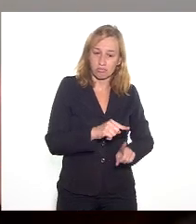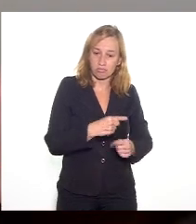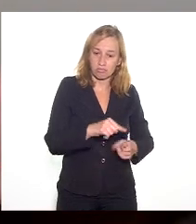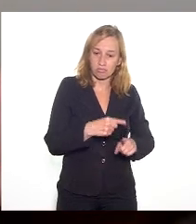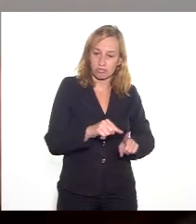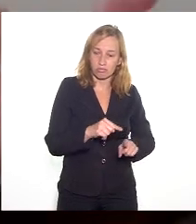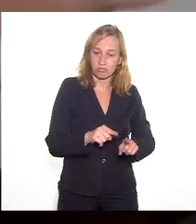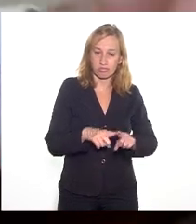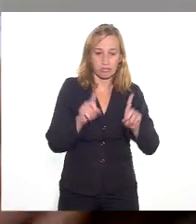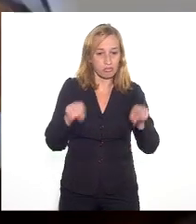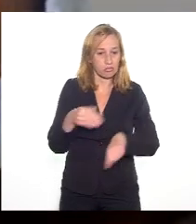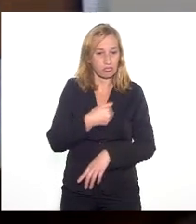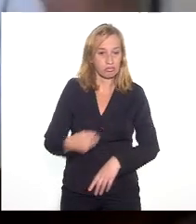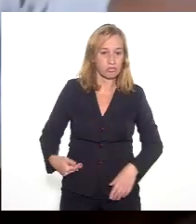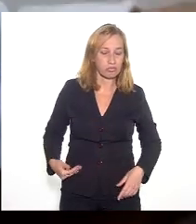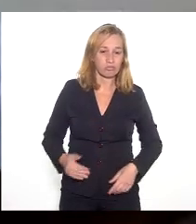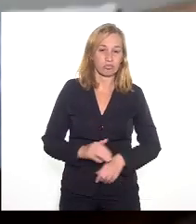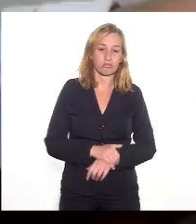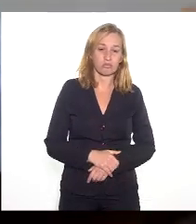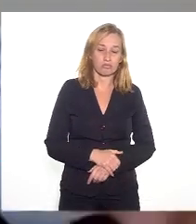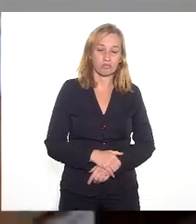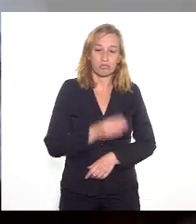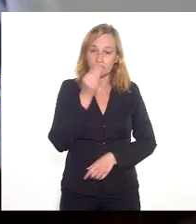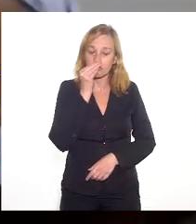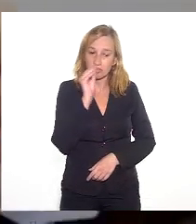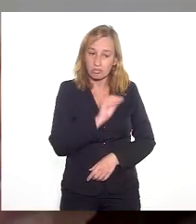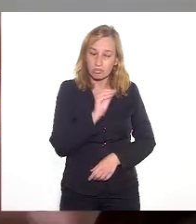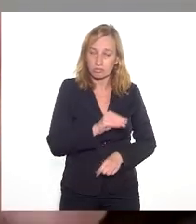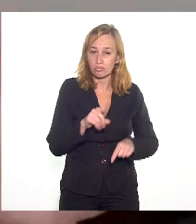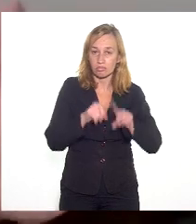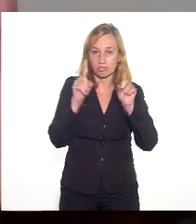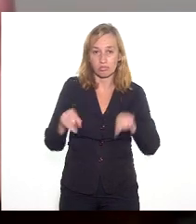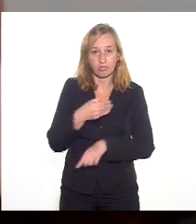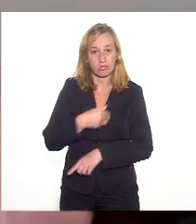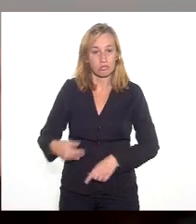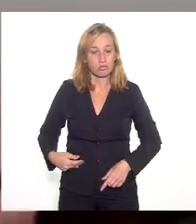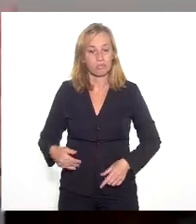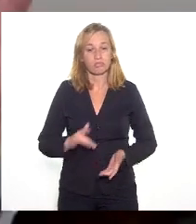serviço público, de querer tratar o servidor público como inimigo número